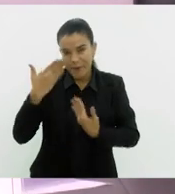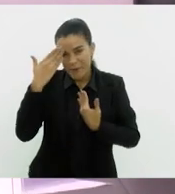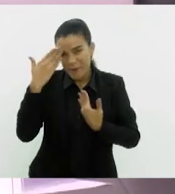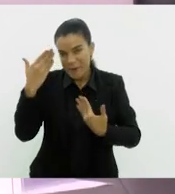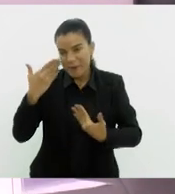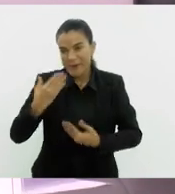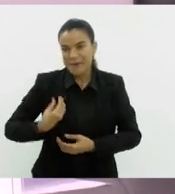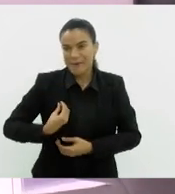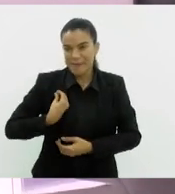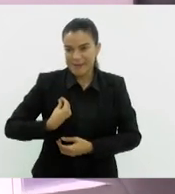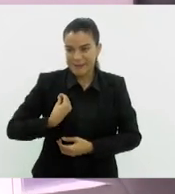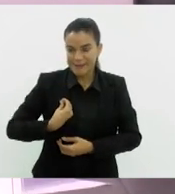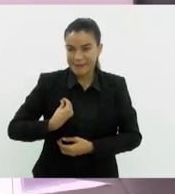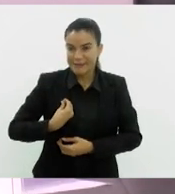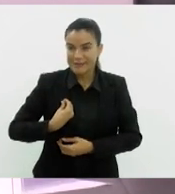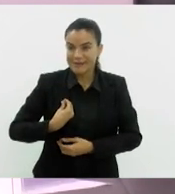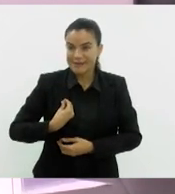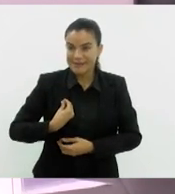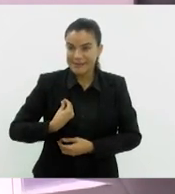sua presença,